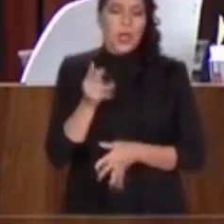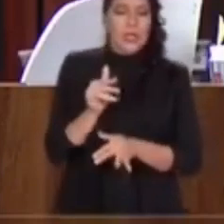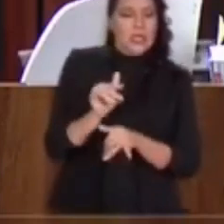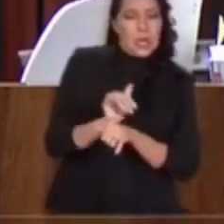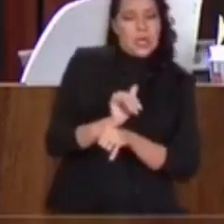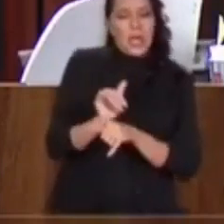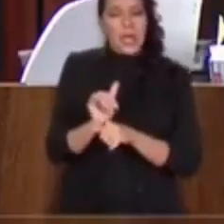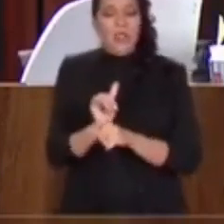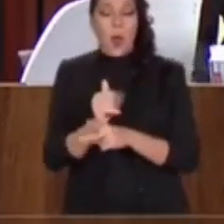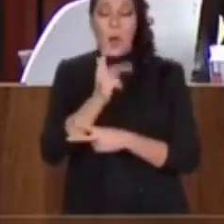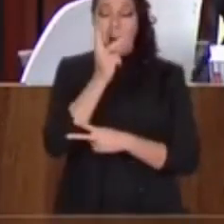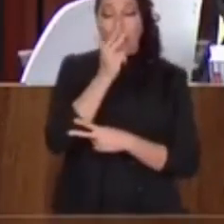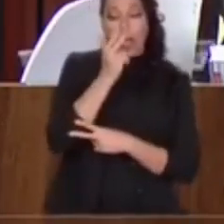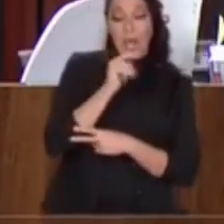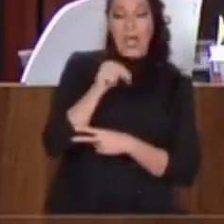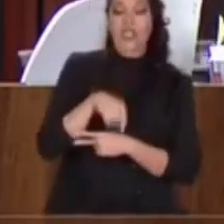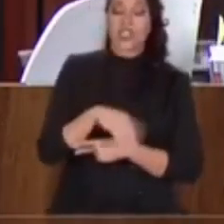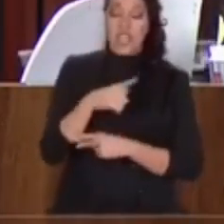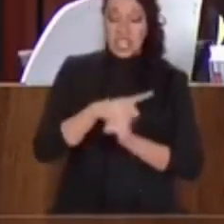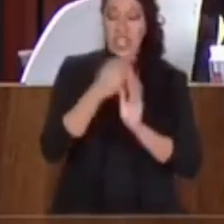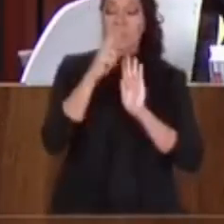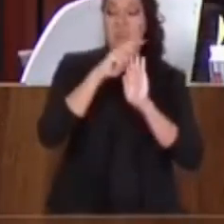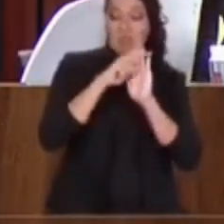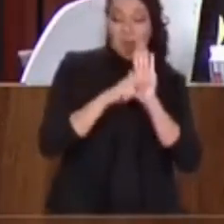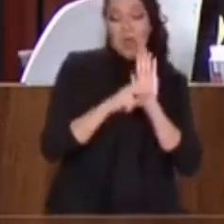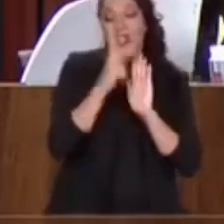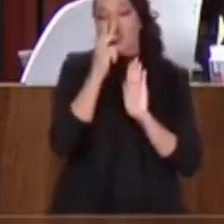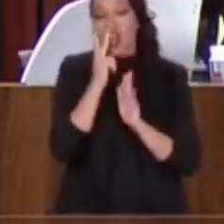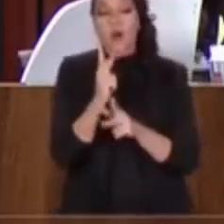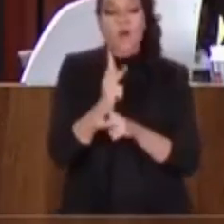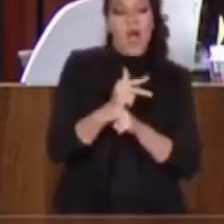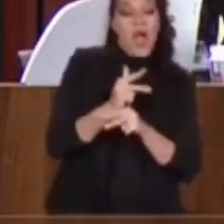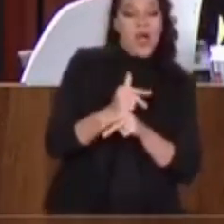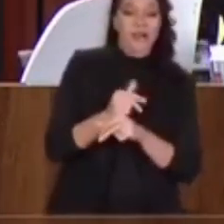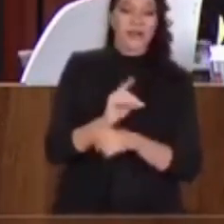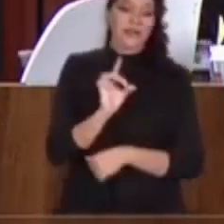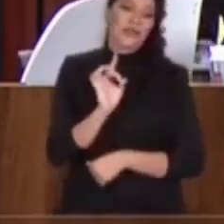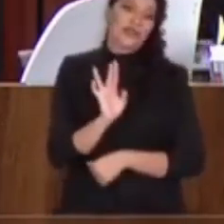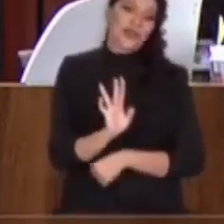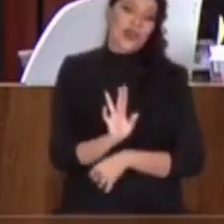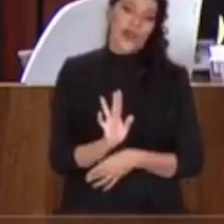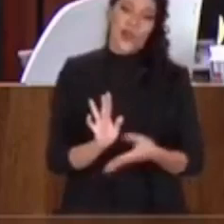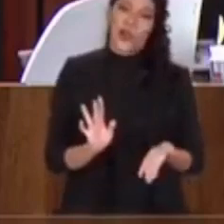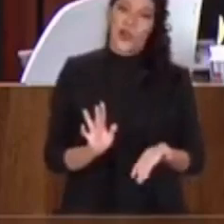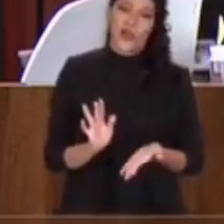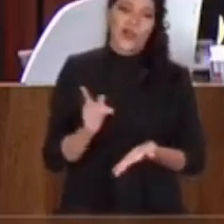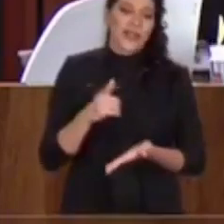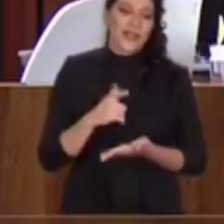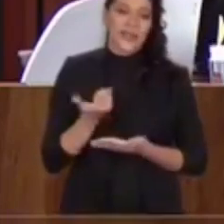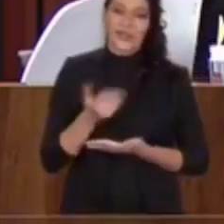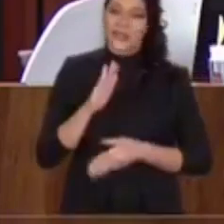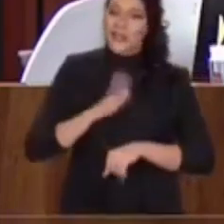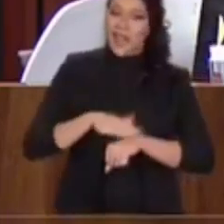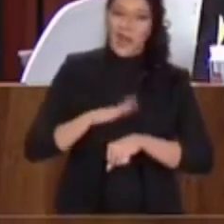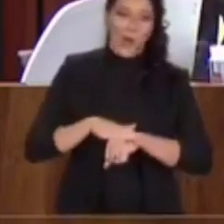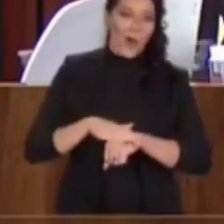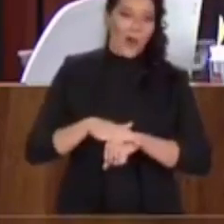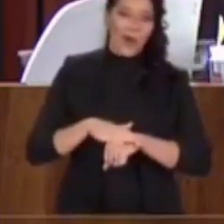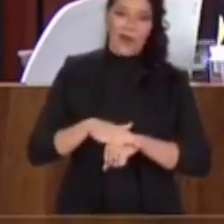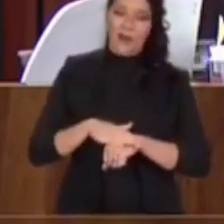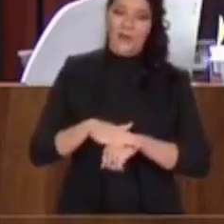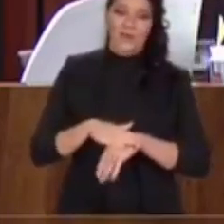aparência formal de regularidade é só que na no material na